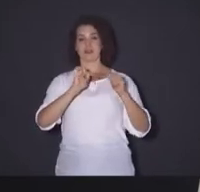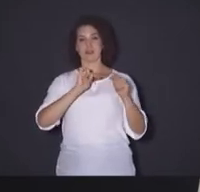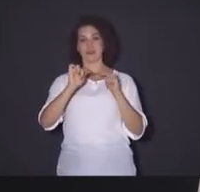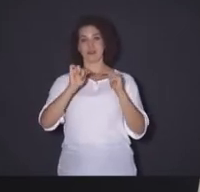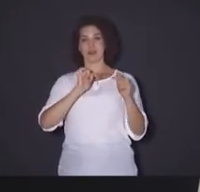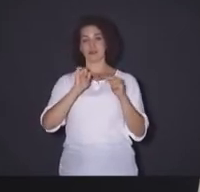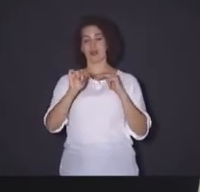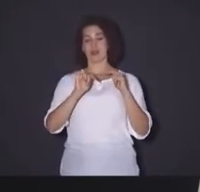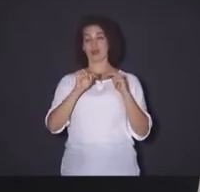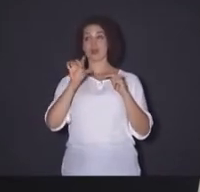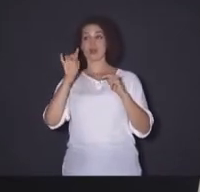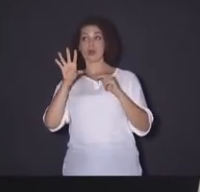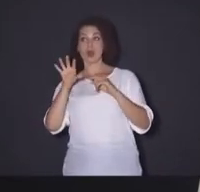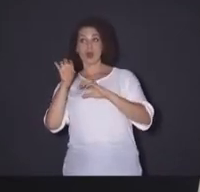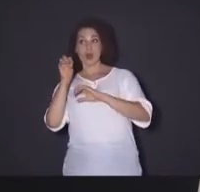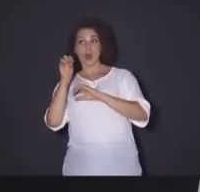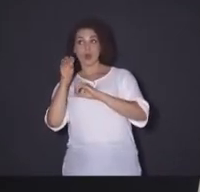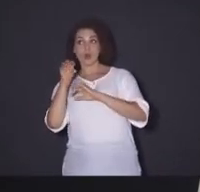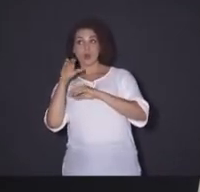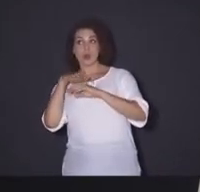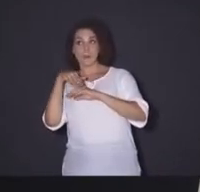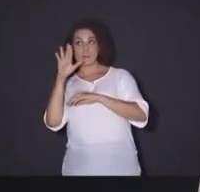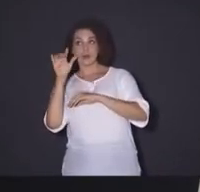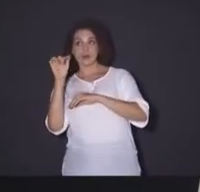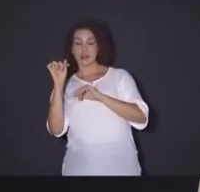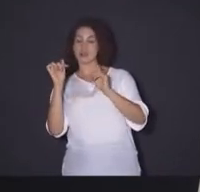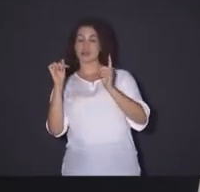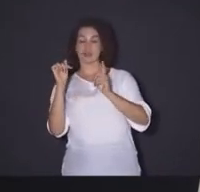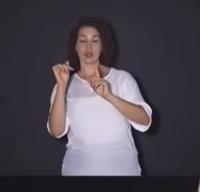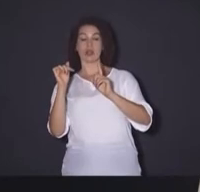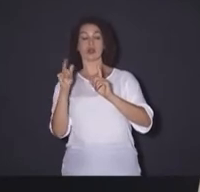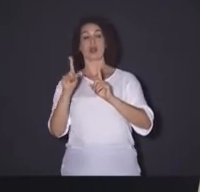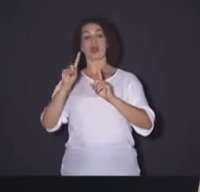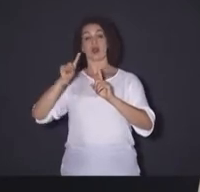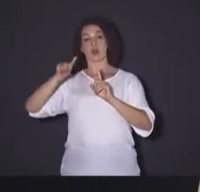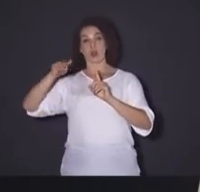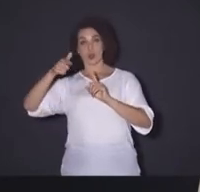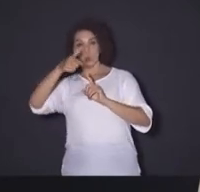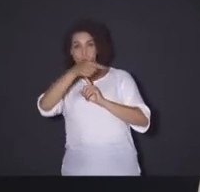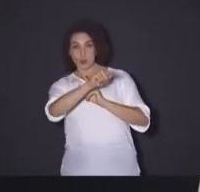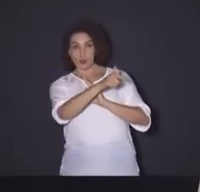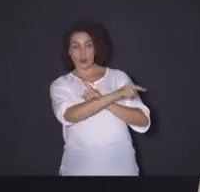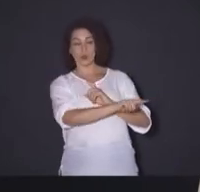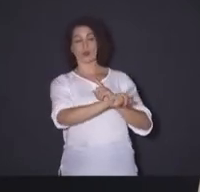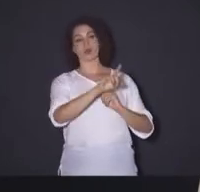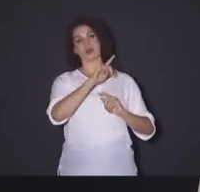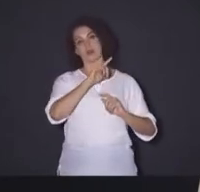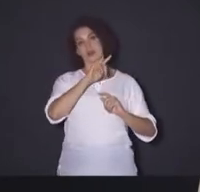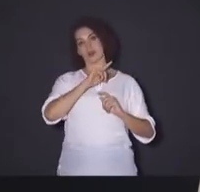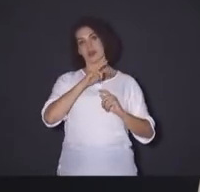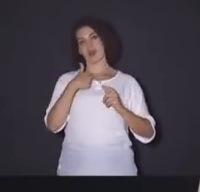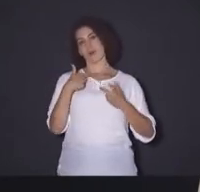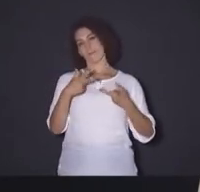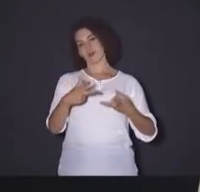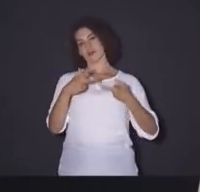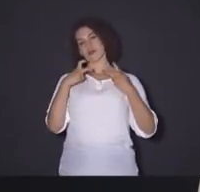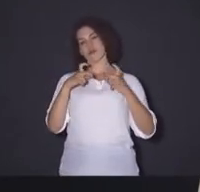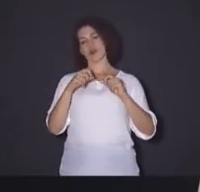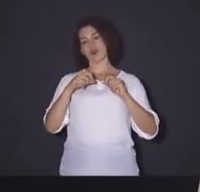ele não é só o Educa ele faz parte, né, de tudo que eu já faço, a principal coisa que me chama a atenção é a modificação do